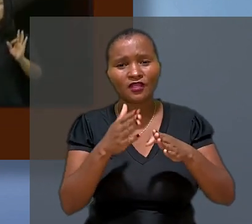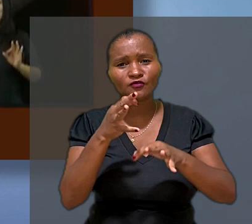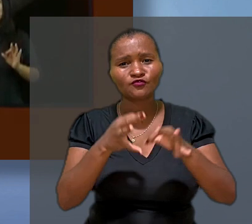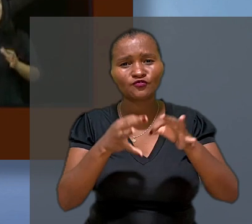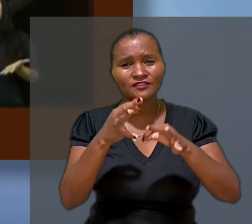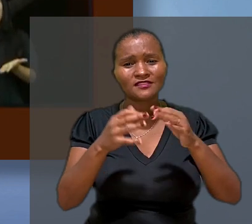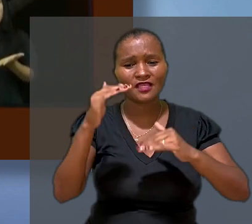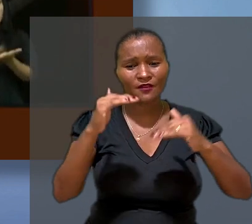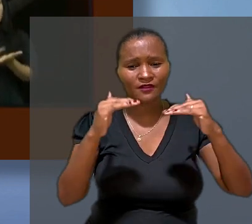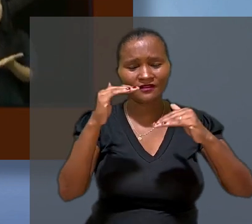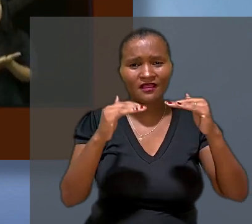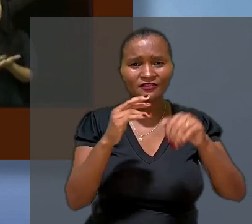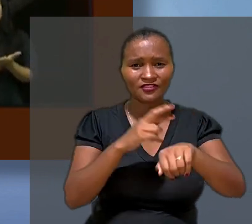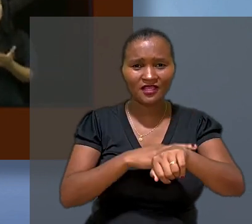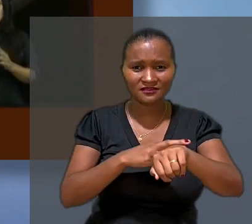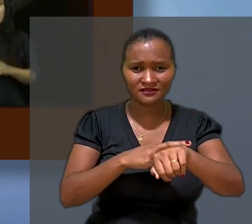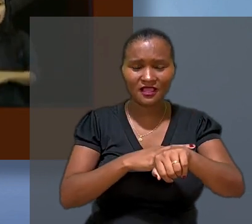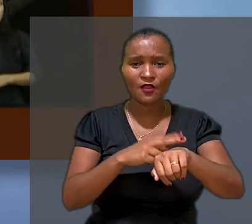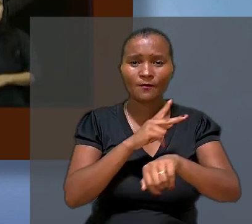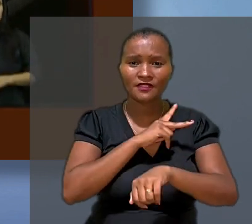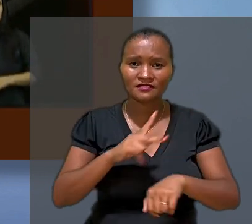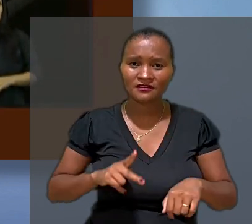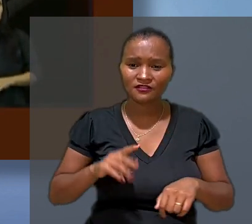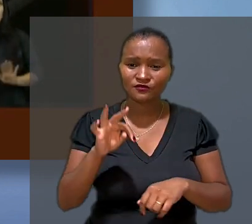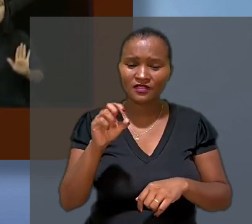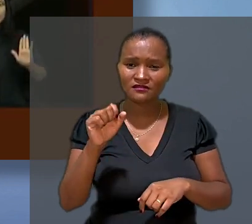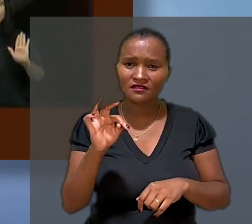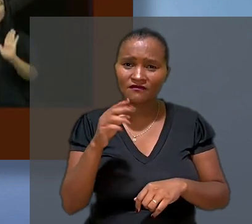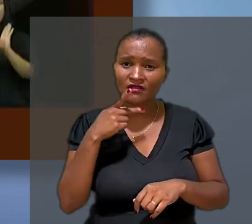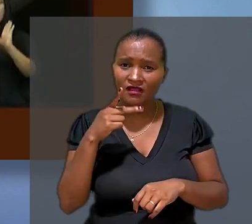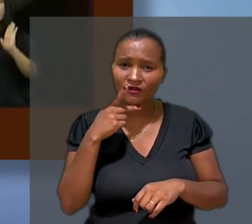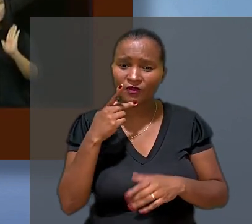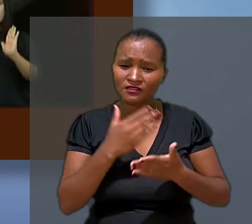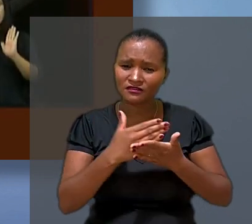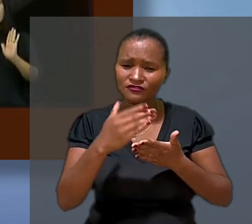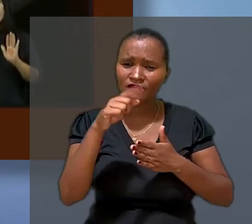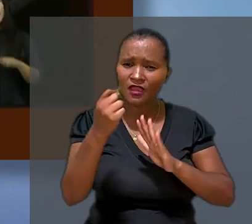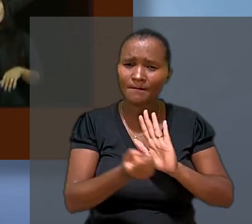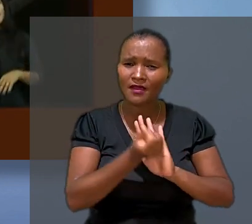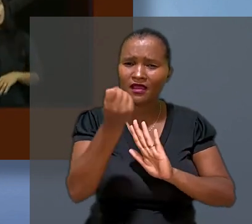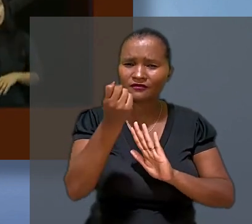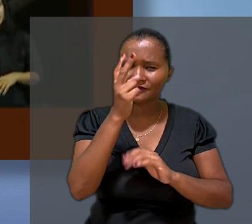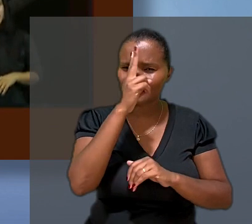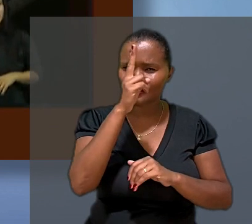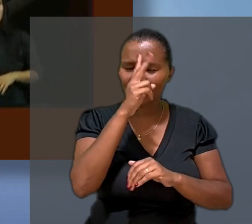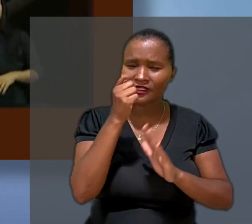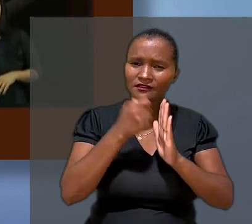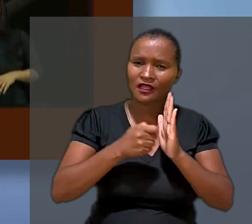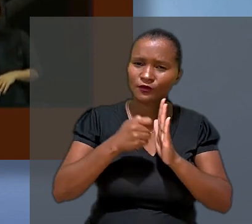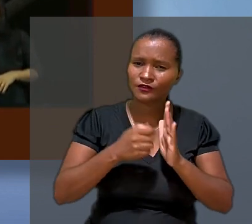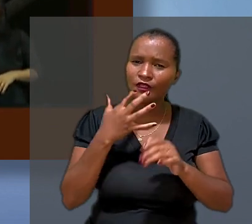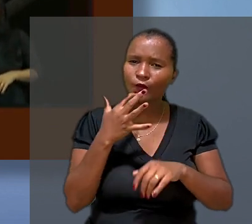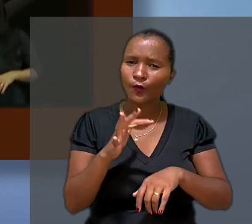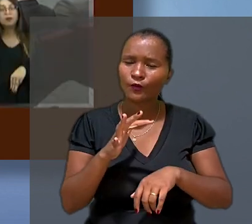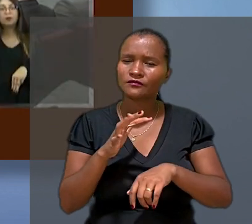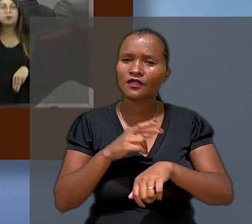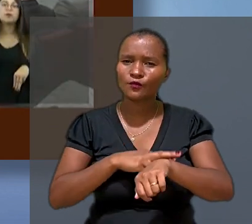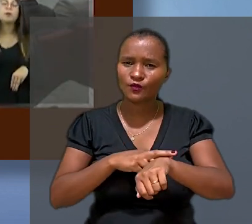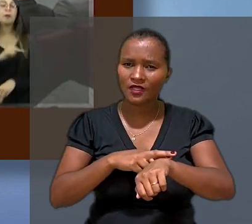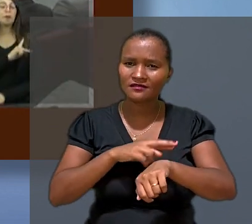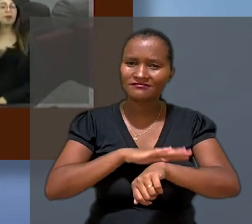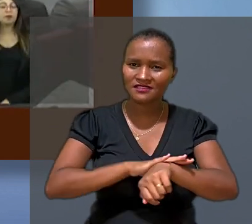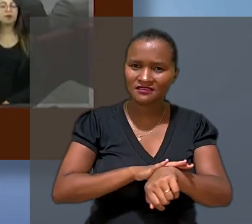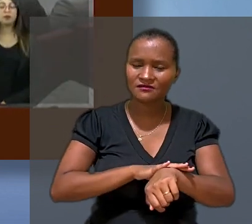e Equidade Racial, o presidente do TST destacou que a iniciativa representa um marco histórico na luta antirracista,